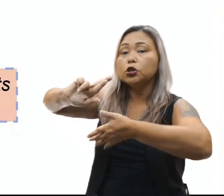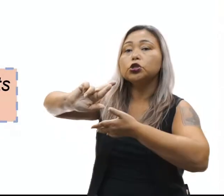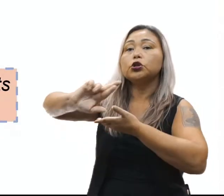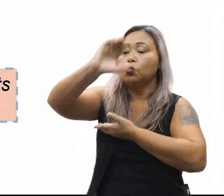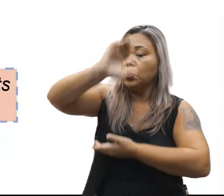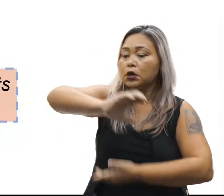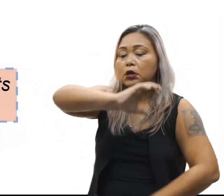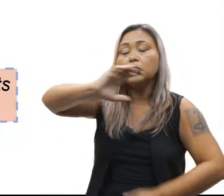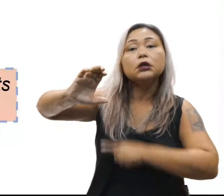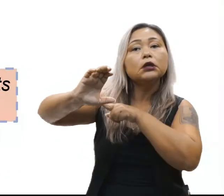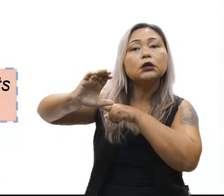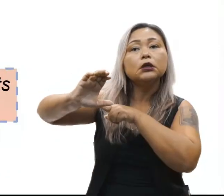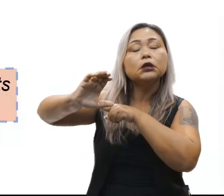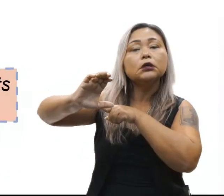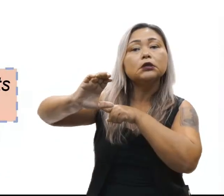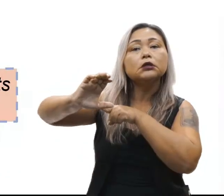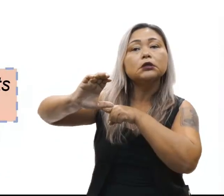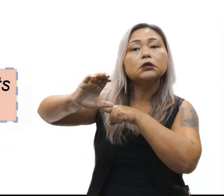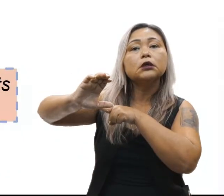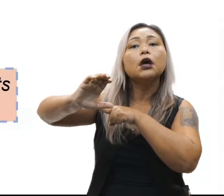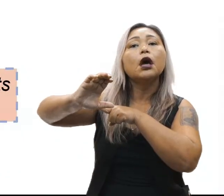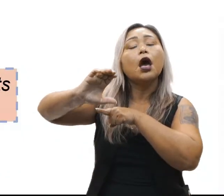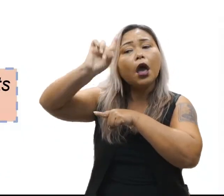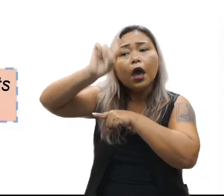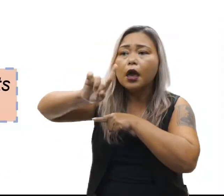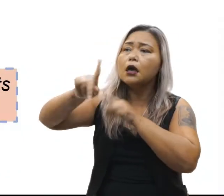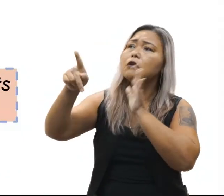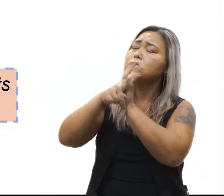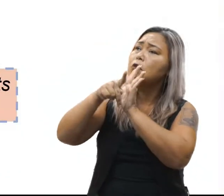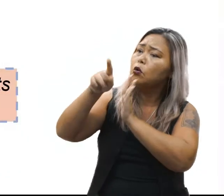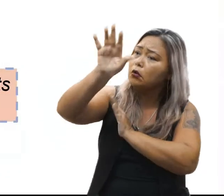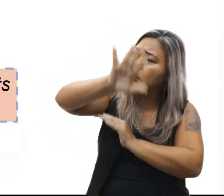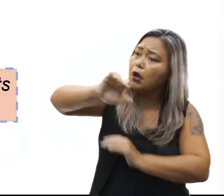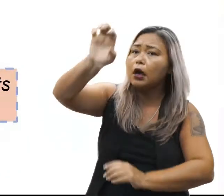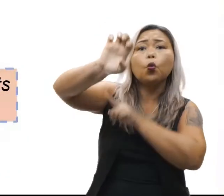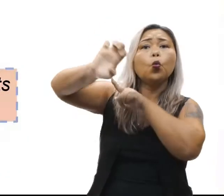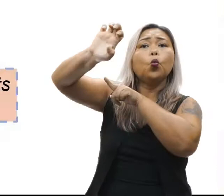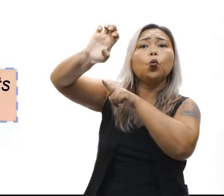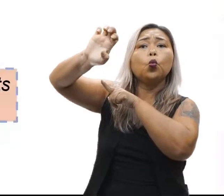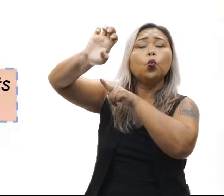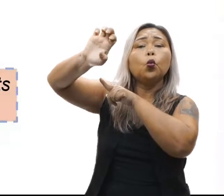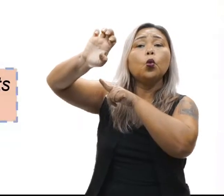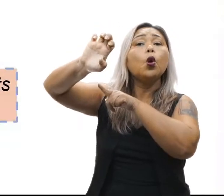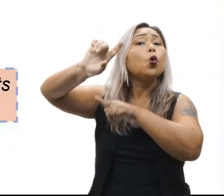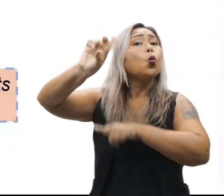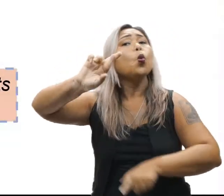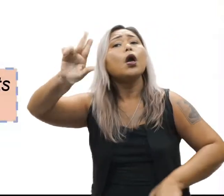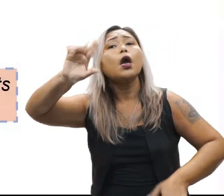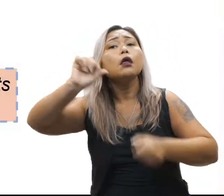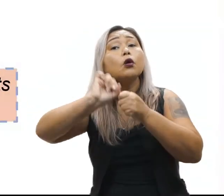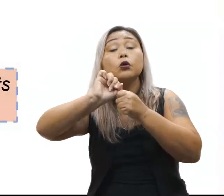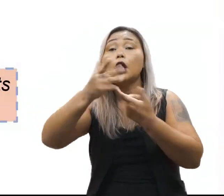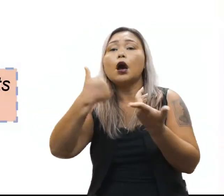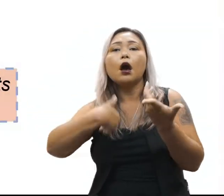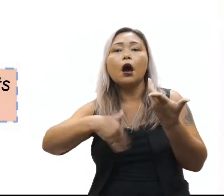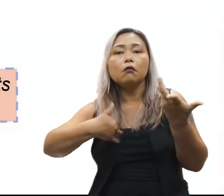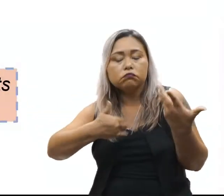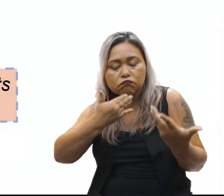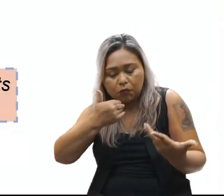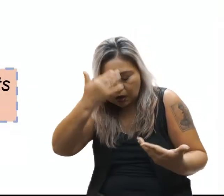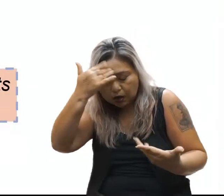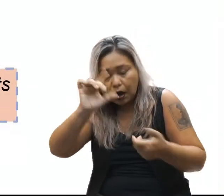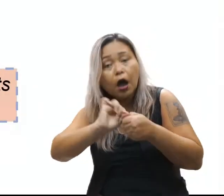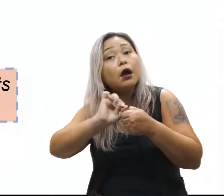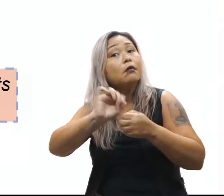dominada nesse continente europeu, o que não acontecia no Oriente Médio, né, onde estava ali presente